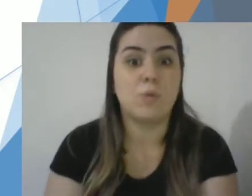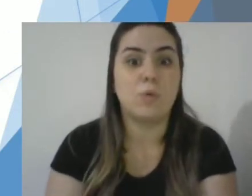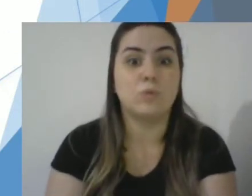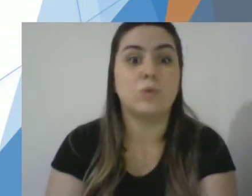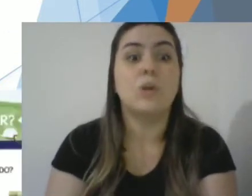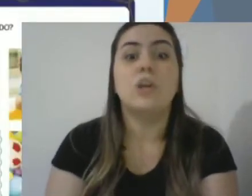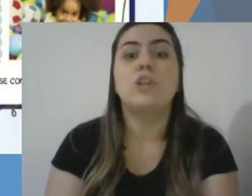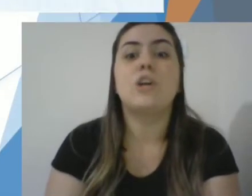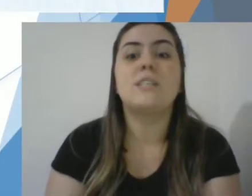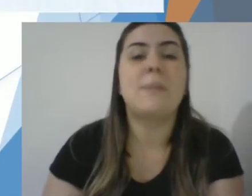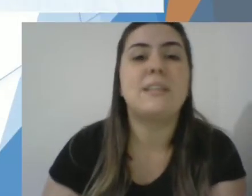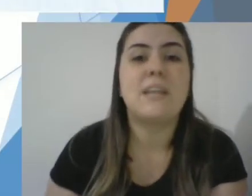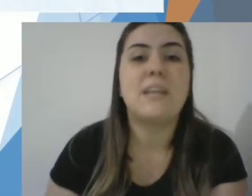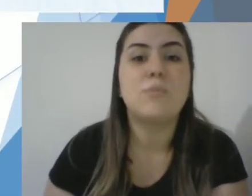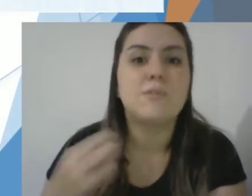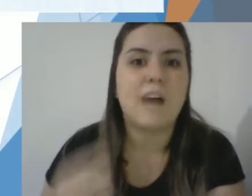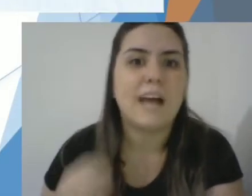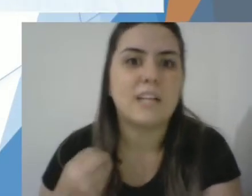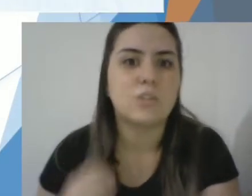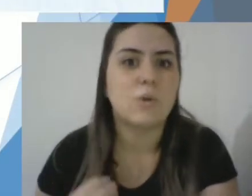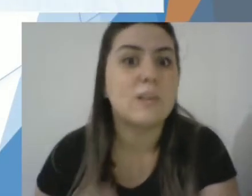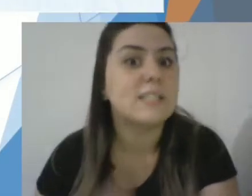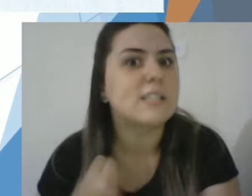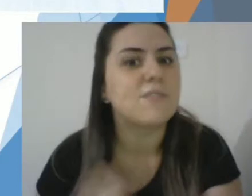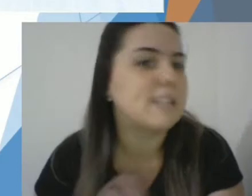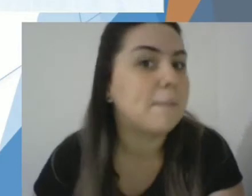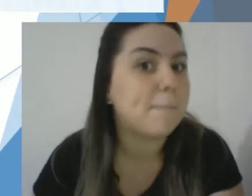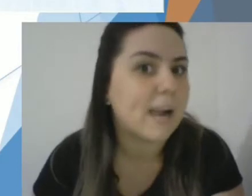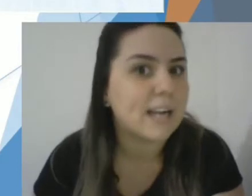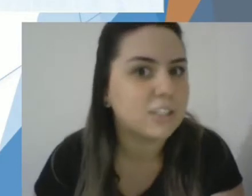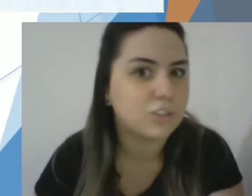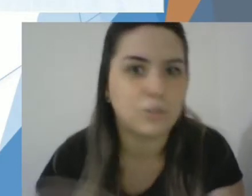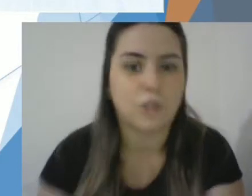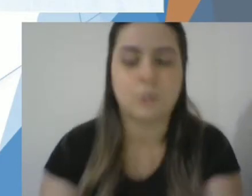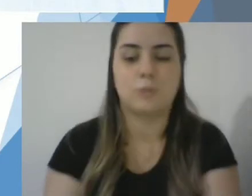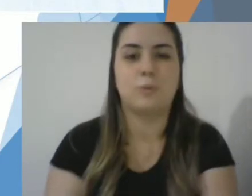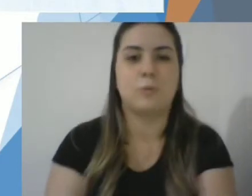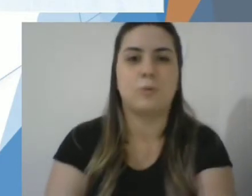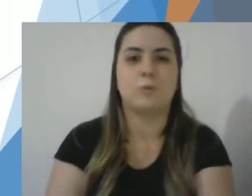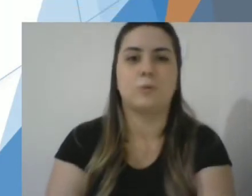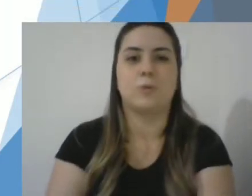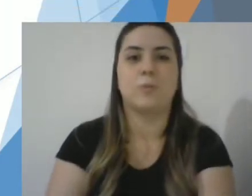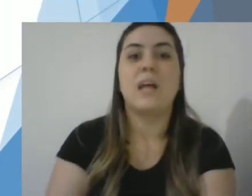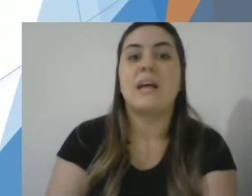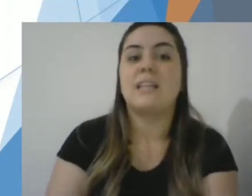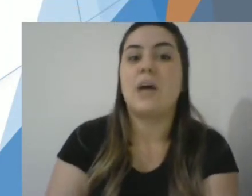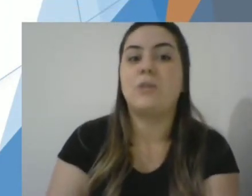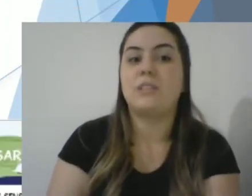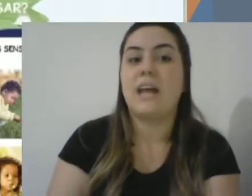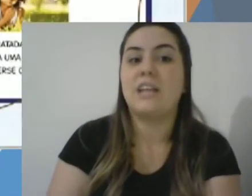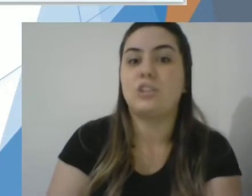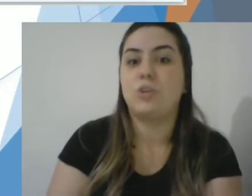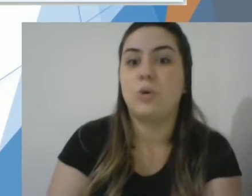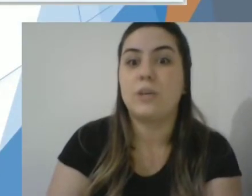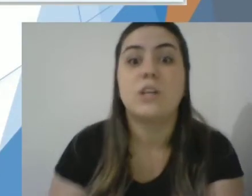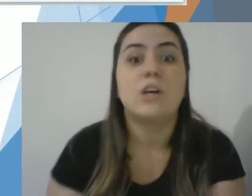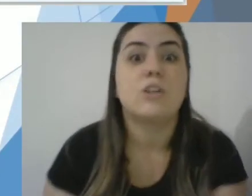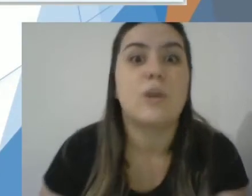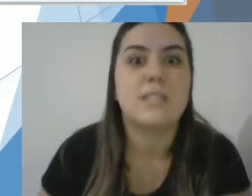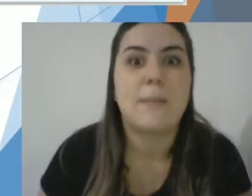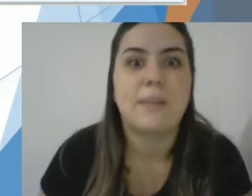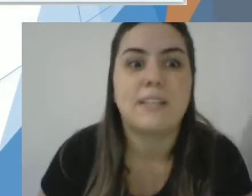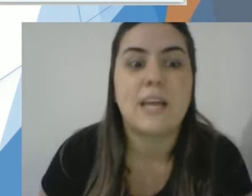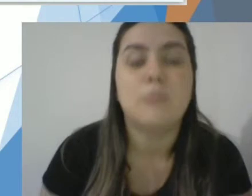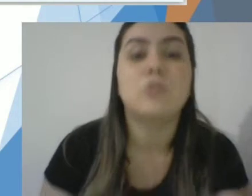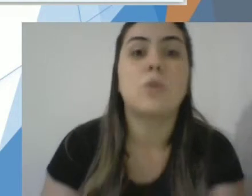Meu Mundo, nós aprendemos várias coisas que fazem parte do nosso mundo. Na unidade 2,